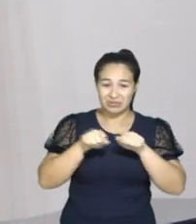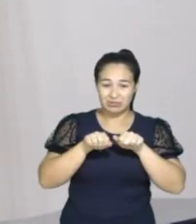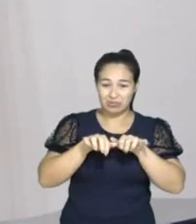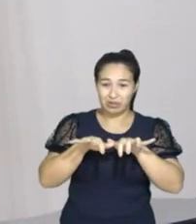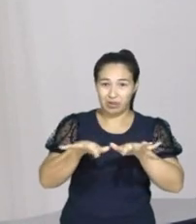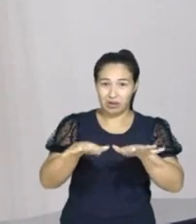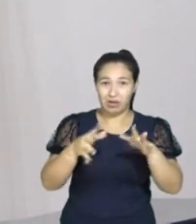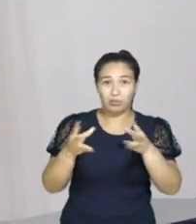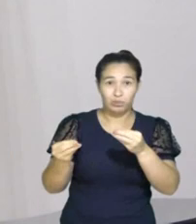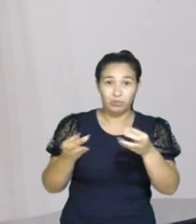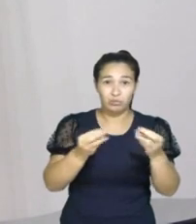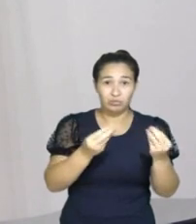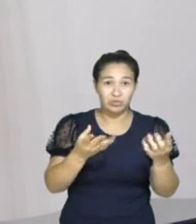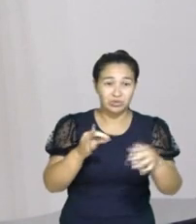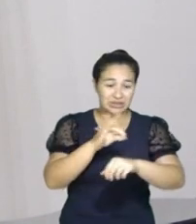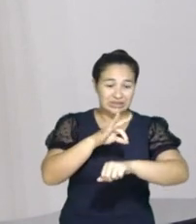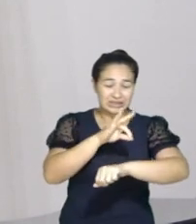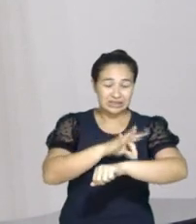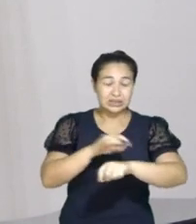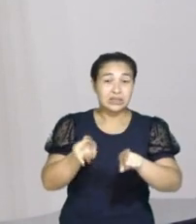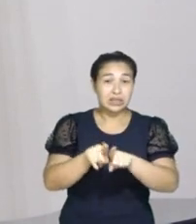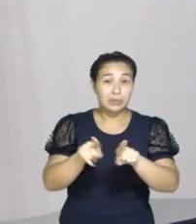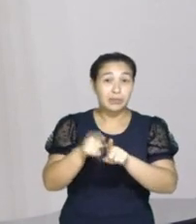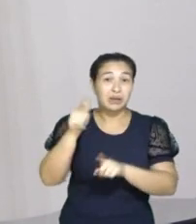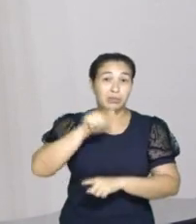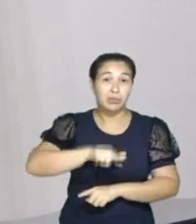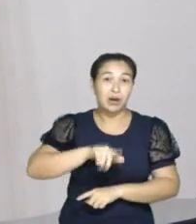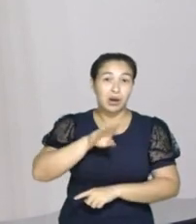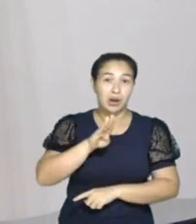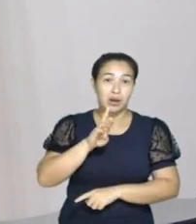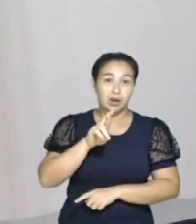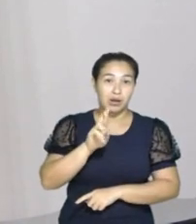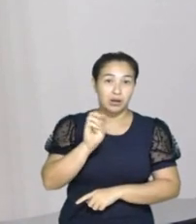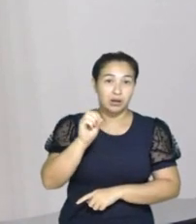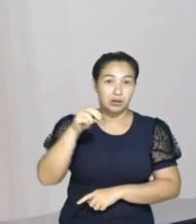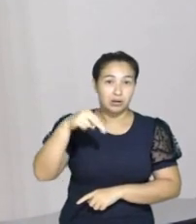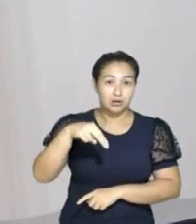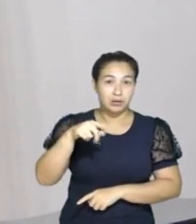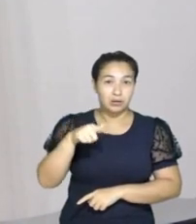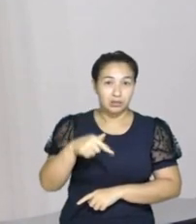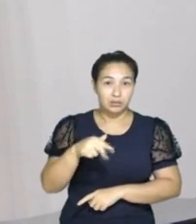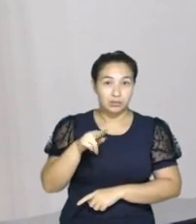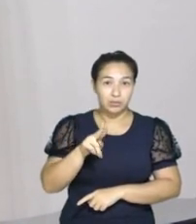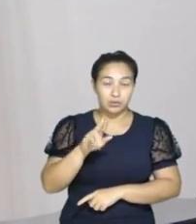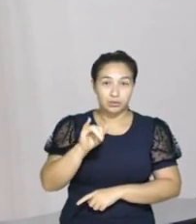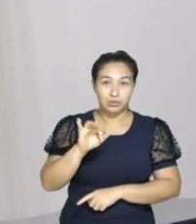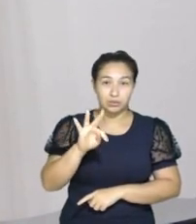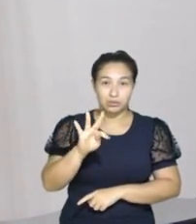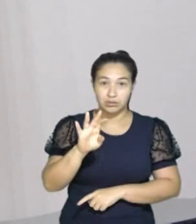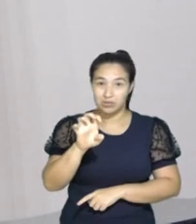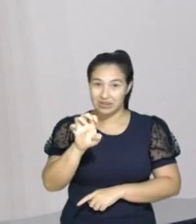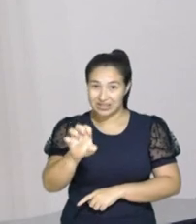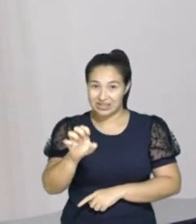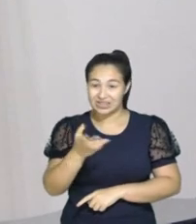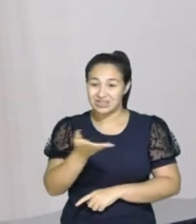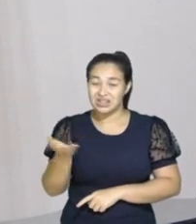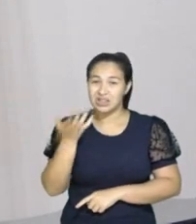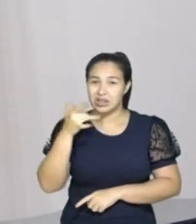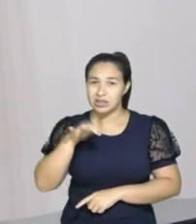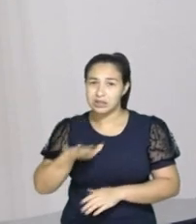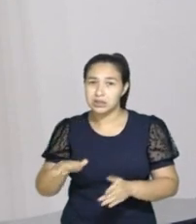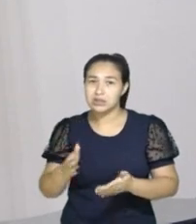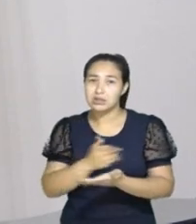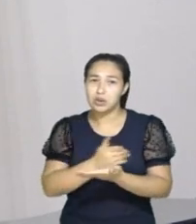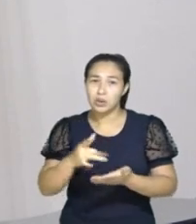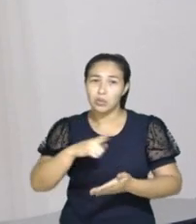e também da bronquite já que estamos entrando aí no período no outono a tendência é de